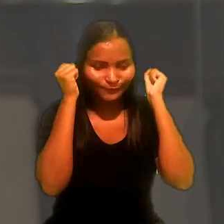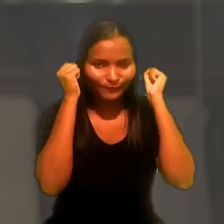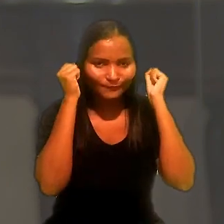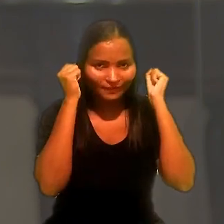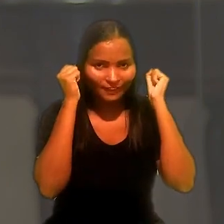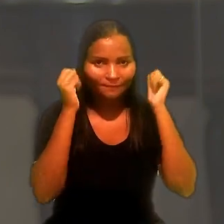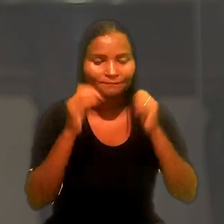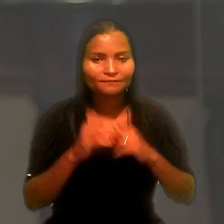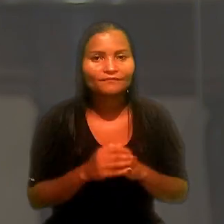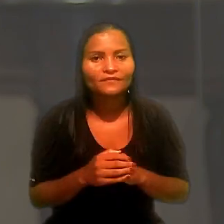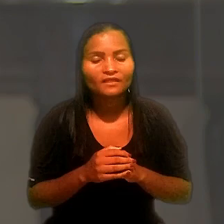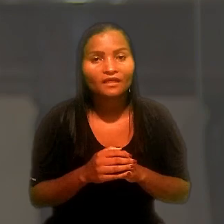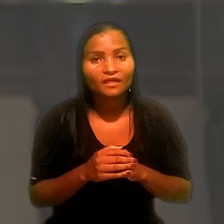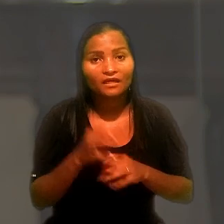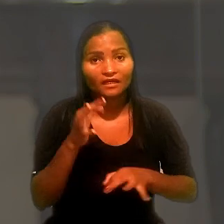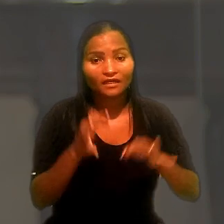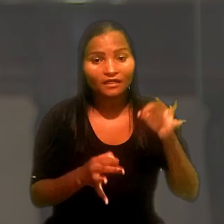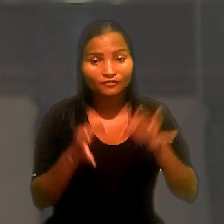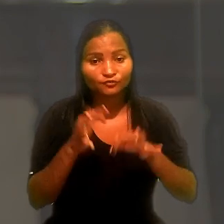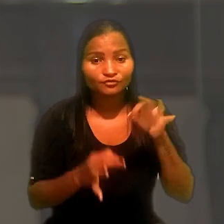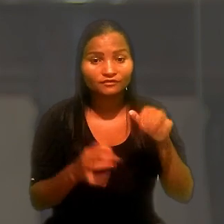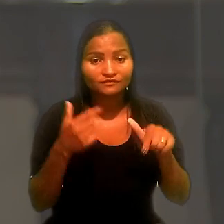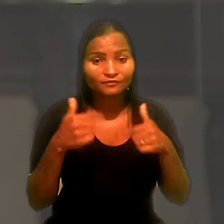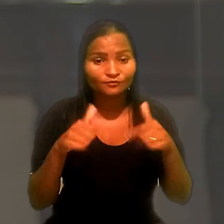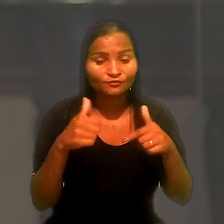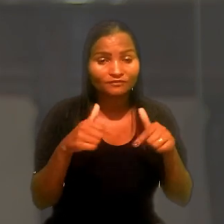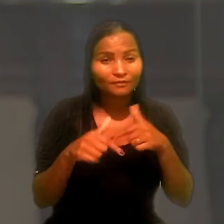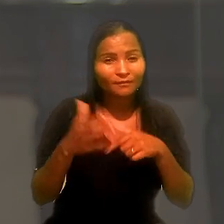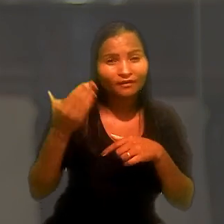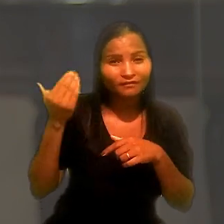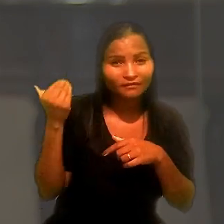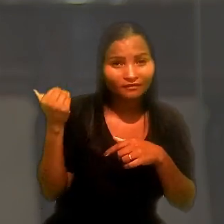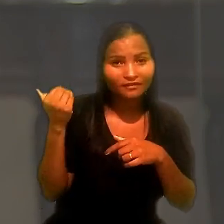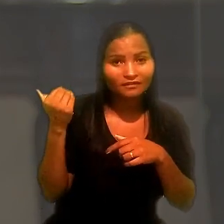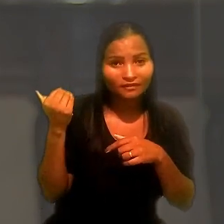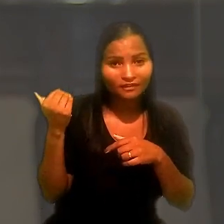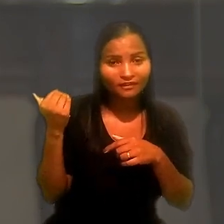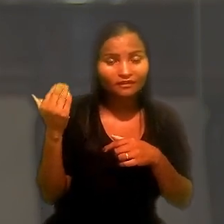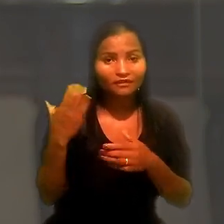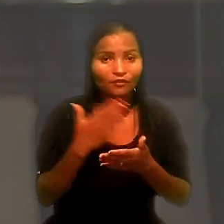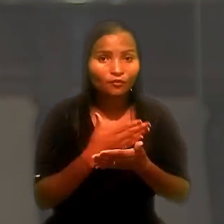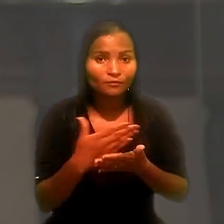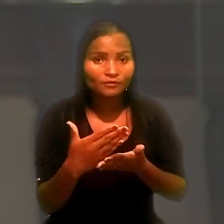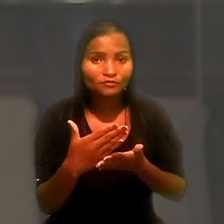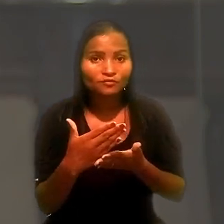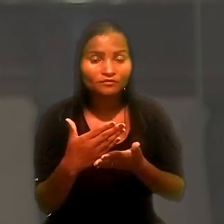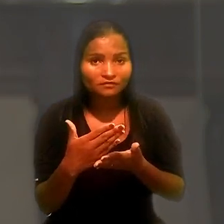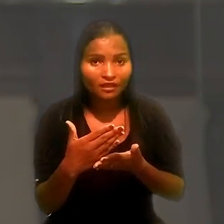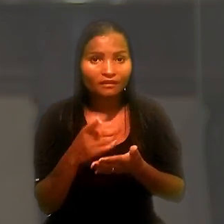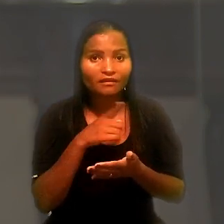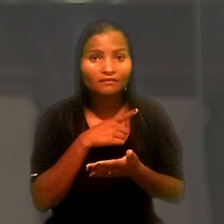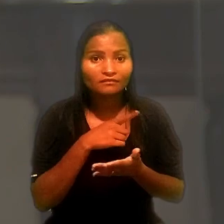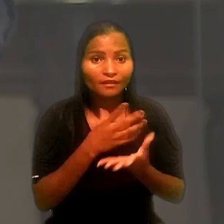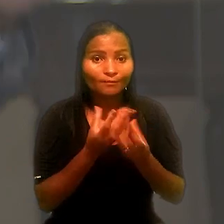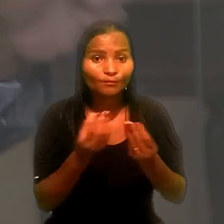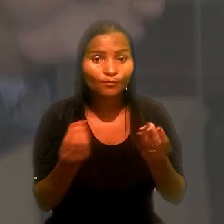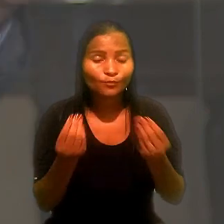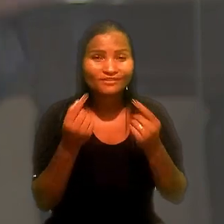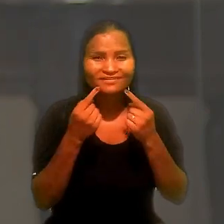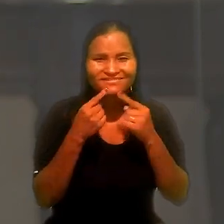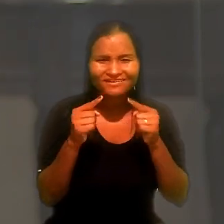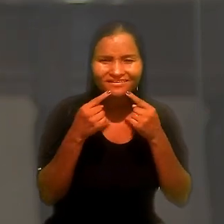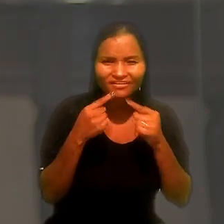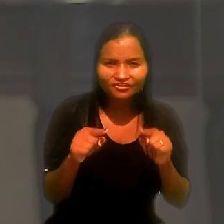A Justiça do Trabalho, à época, passou a ser alvo de várias críticas, no período